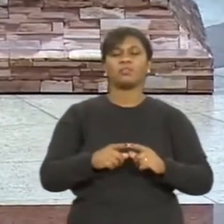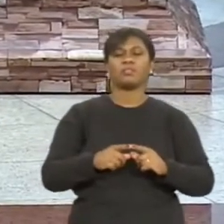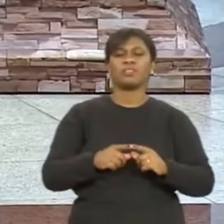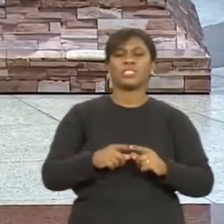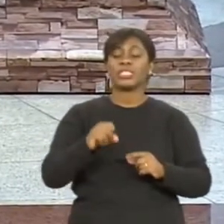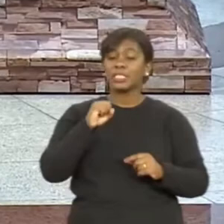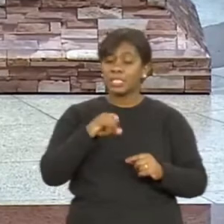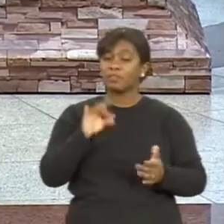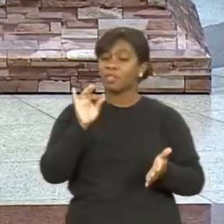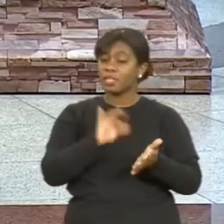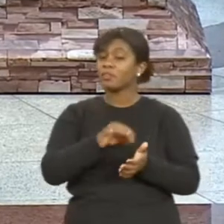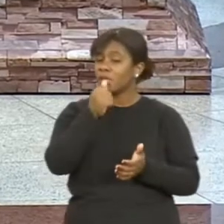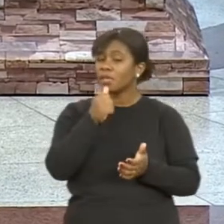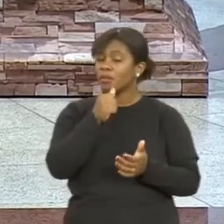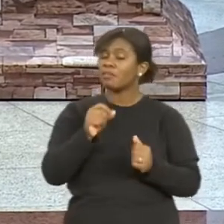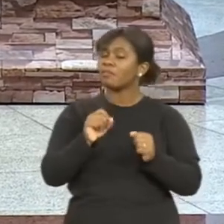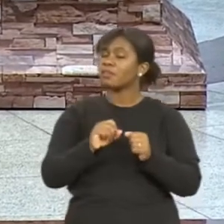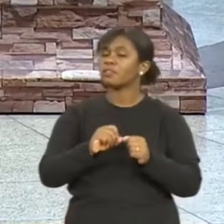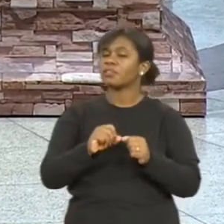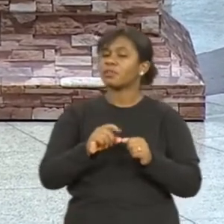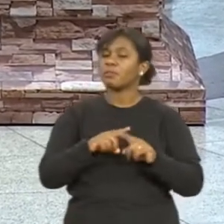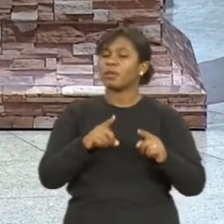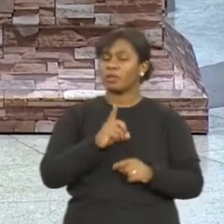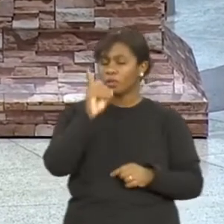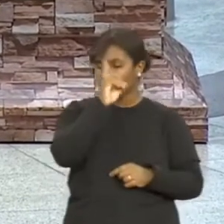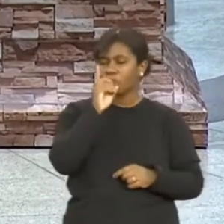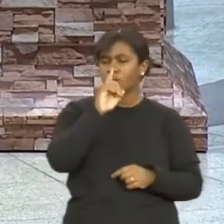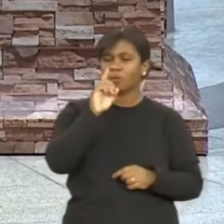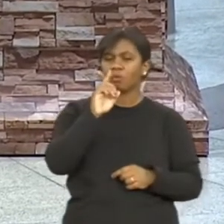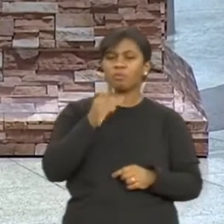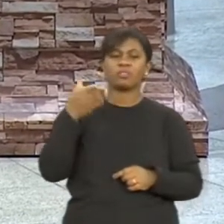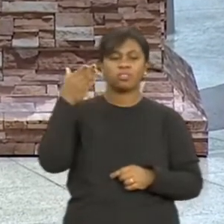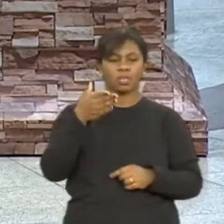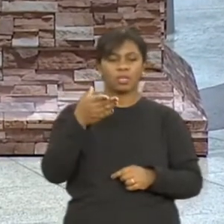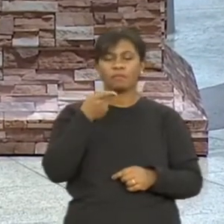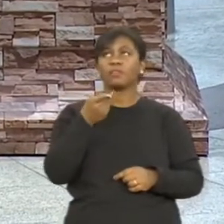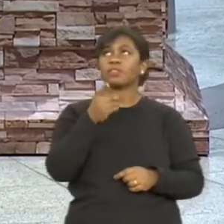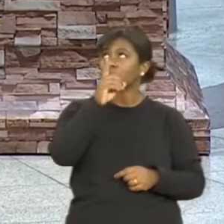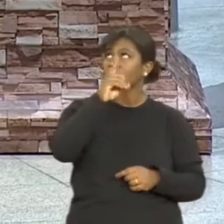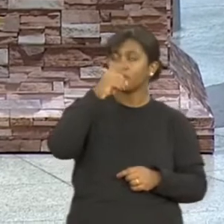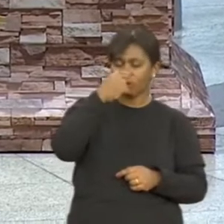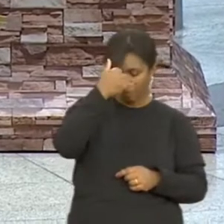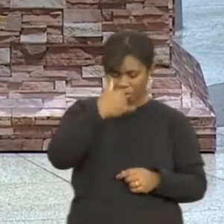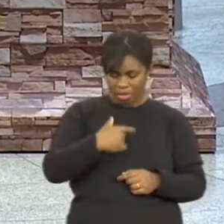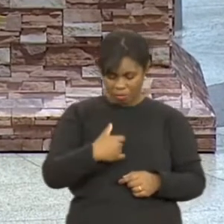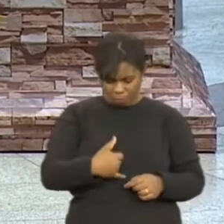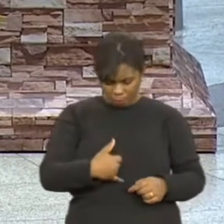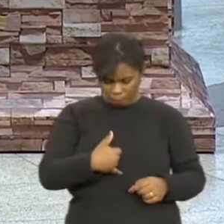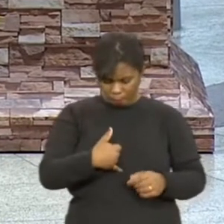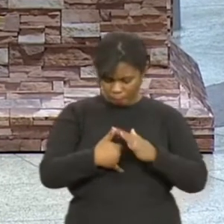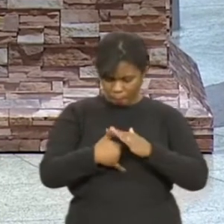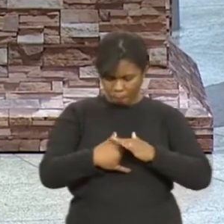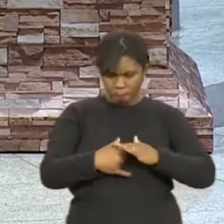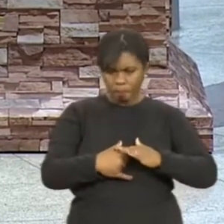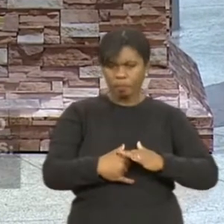faça. Mas domingo, quando vier, fala aqui, Deus, estou vazio de mim. Me encha de ti. Está aqui a